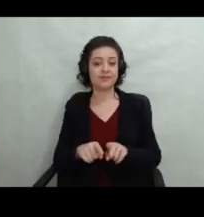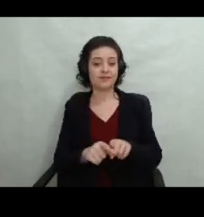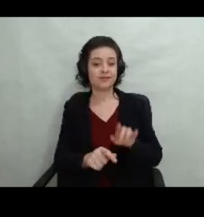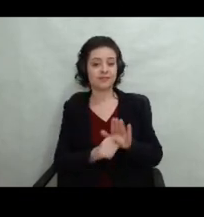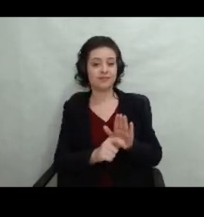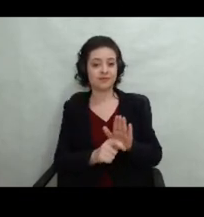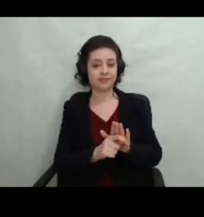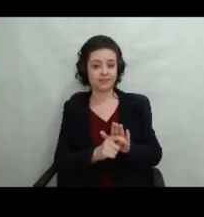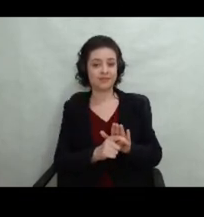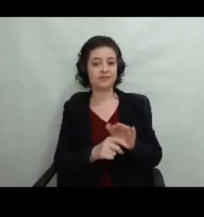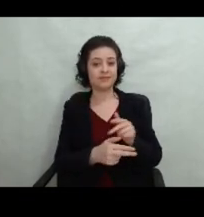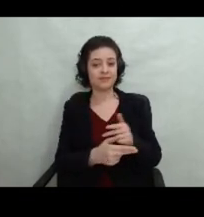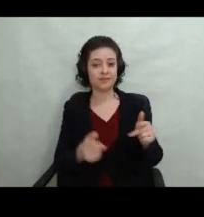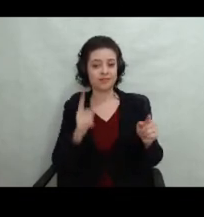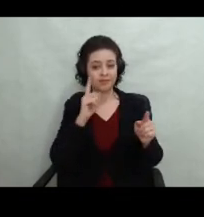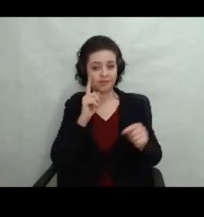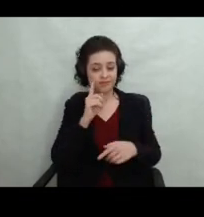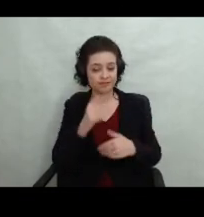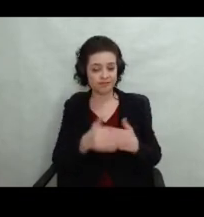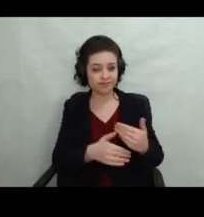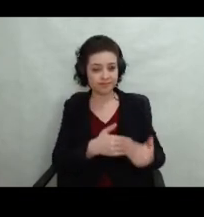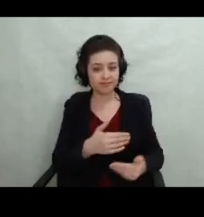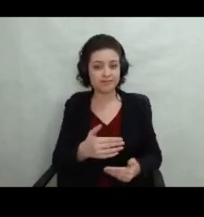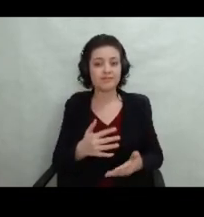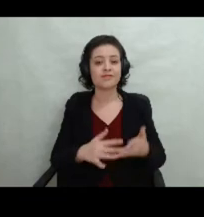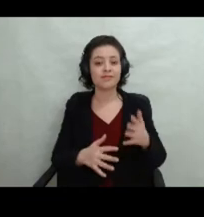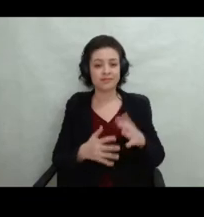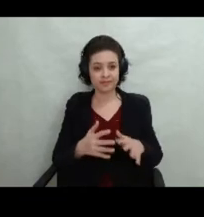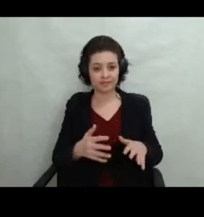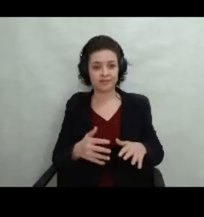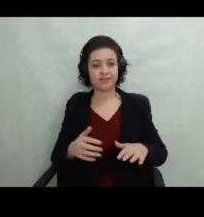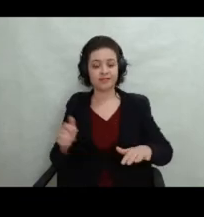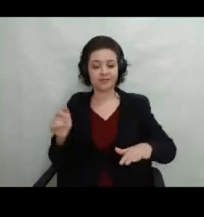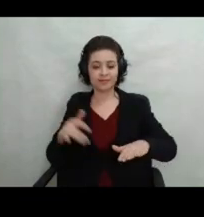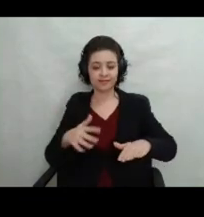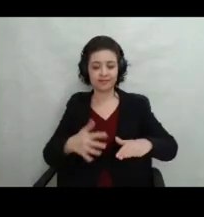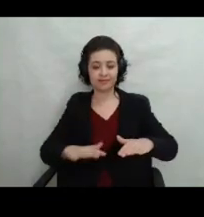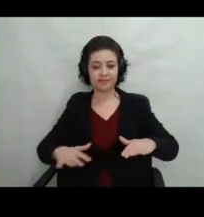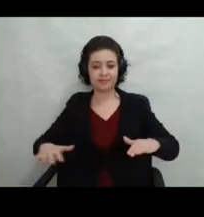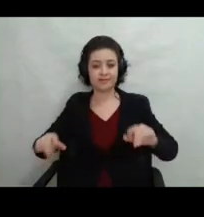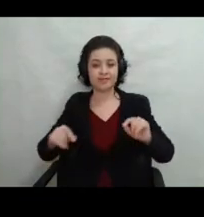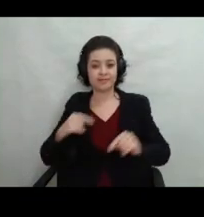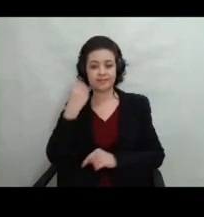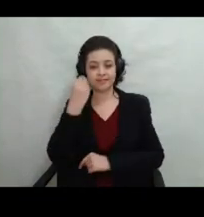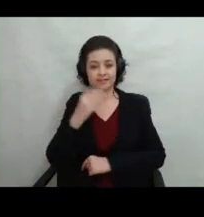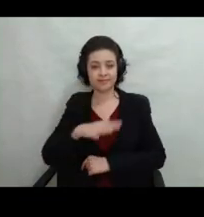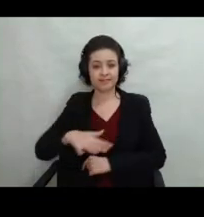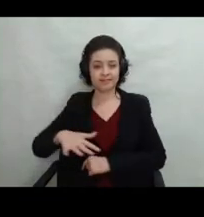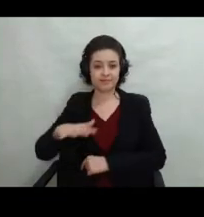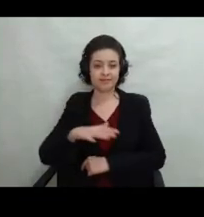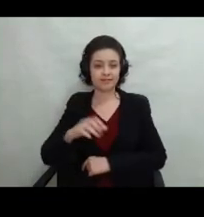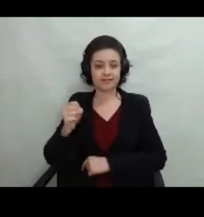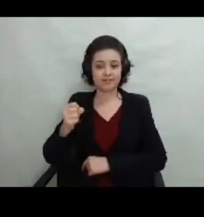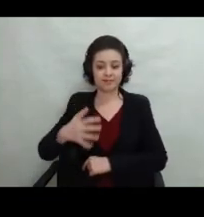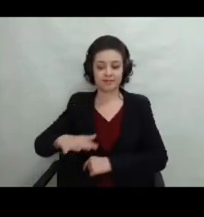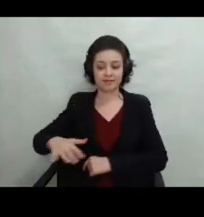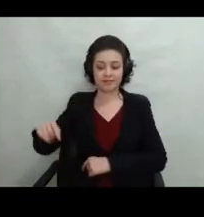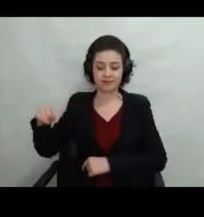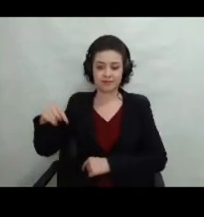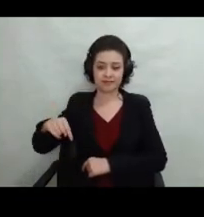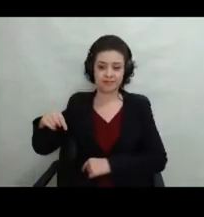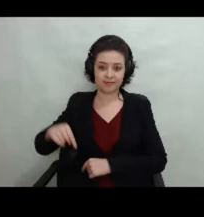dia a dia, elas acabam chegando no mar. Eu vou trazer aqui experiências da nossa região costeira, aqui de Santos, mas isso